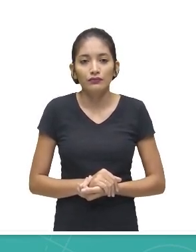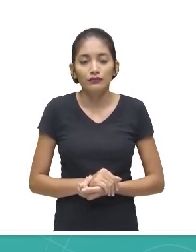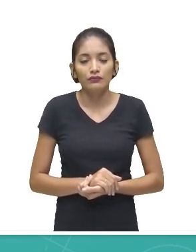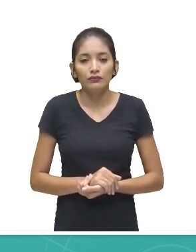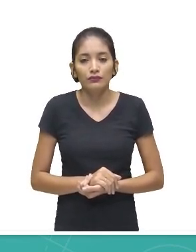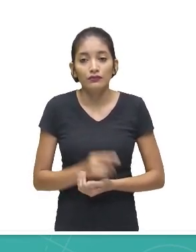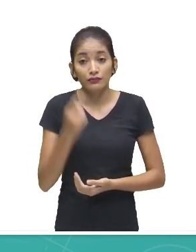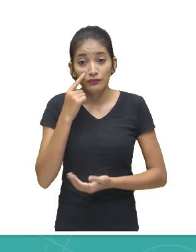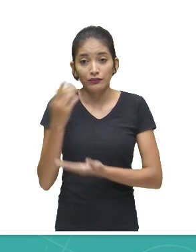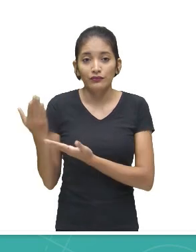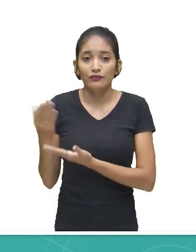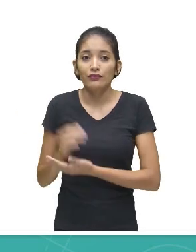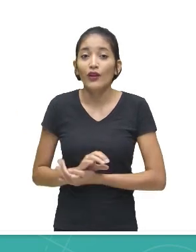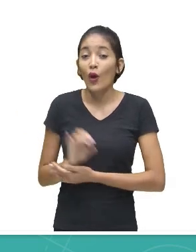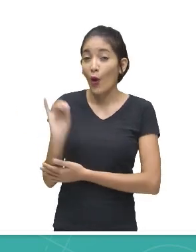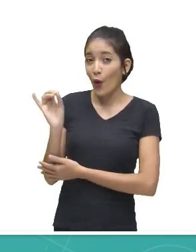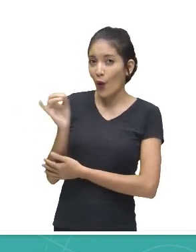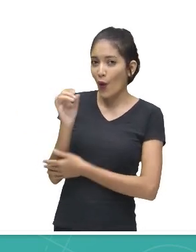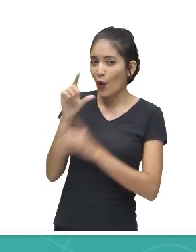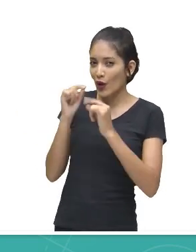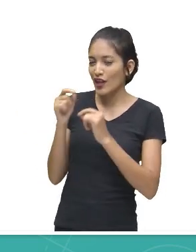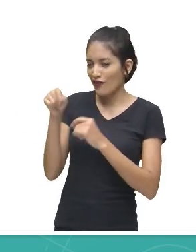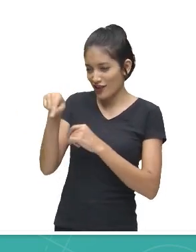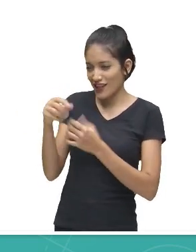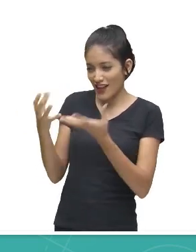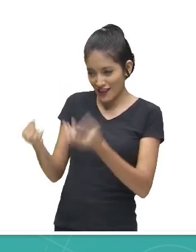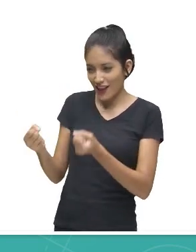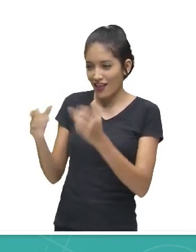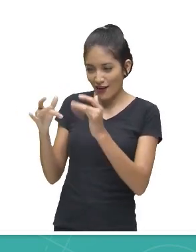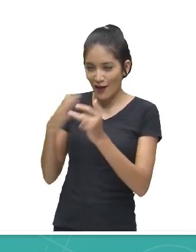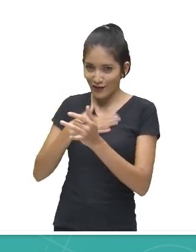Olha aí, ó. Oi, gata, quer namorar comigo?